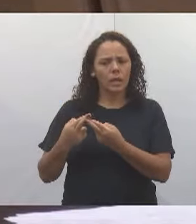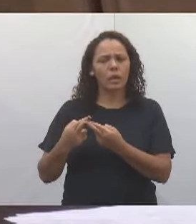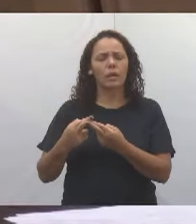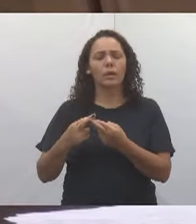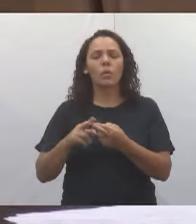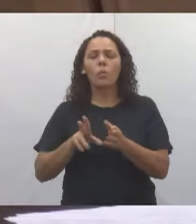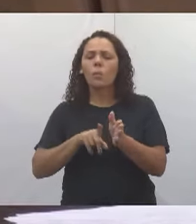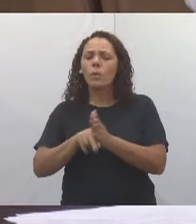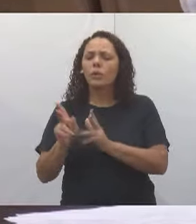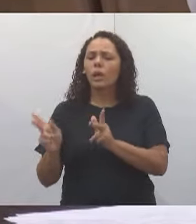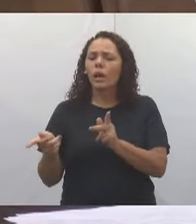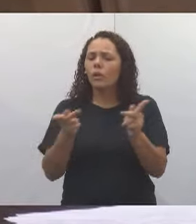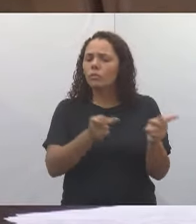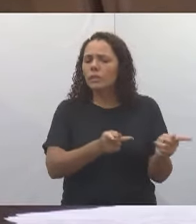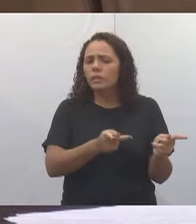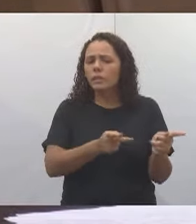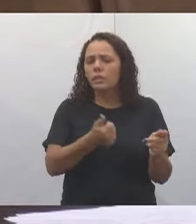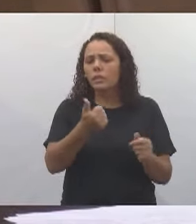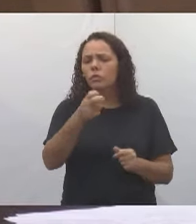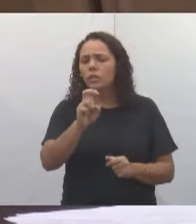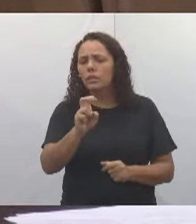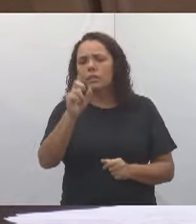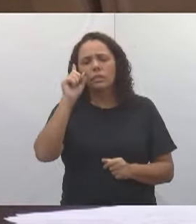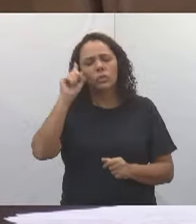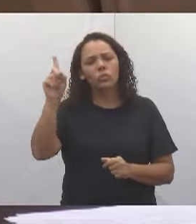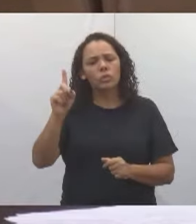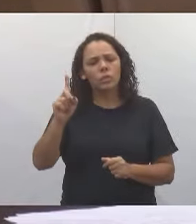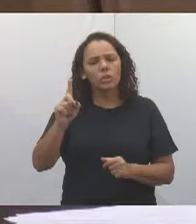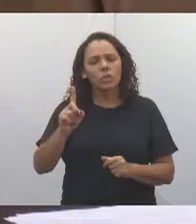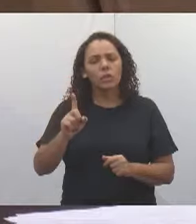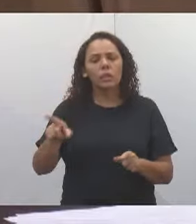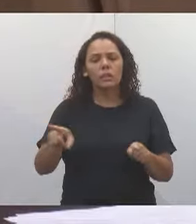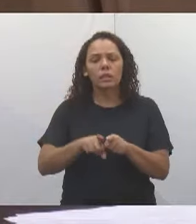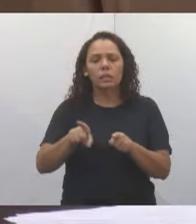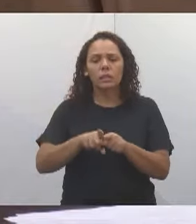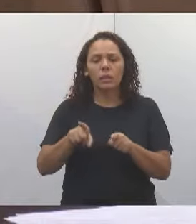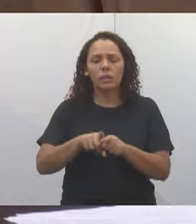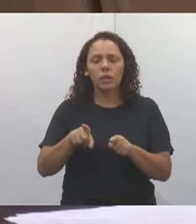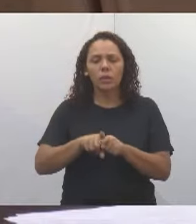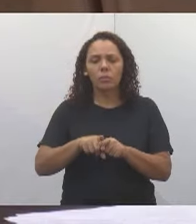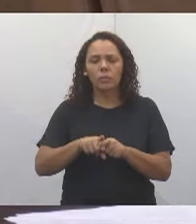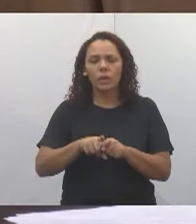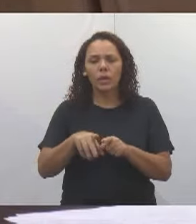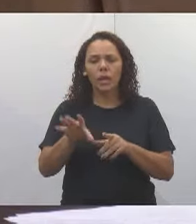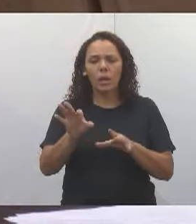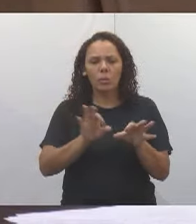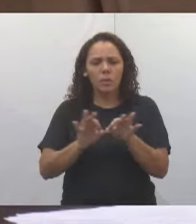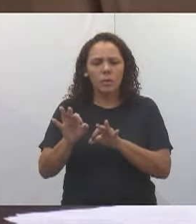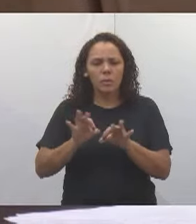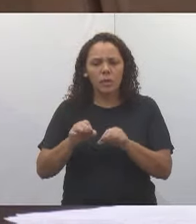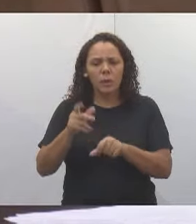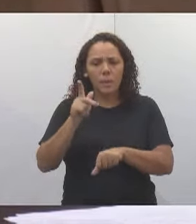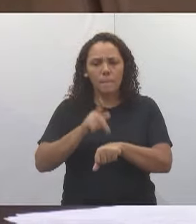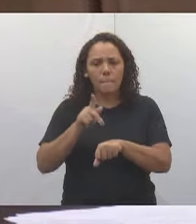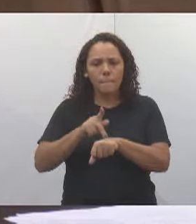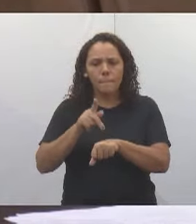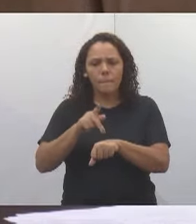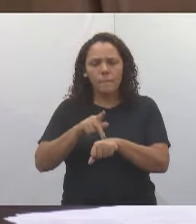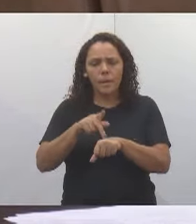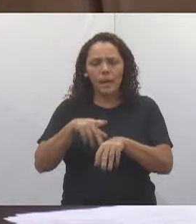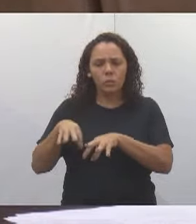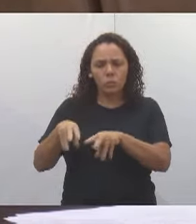quinzenal com os pátios de carro da época, ainda jogando aquele trituradorzinho, aquelas pedrinhas em cima lá que